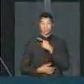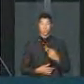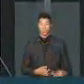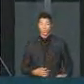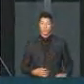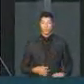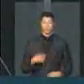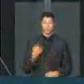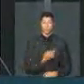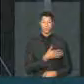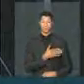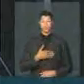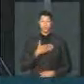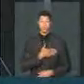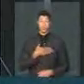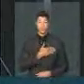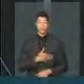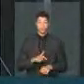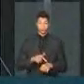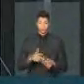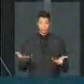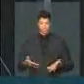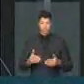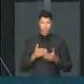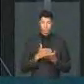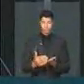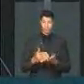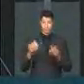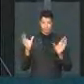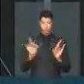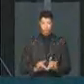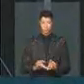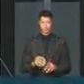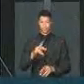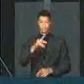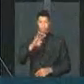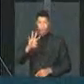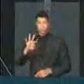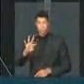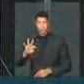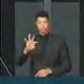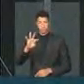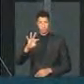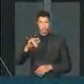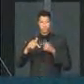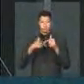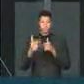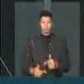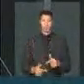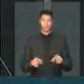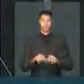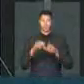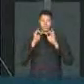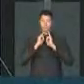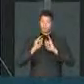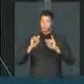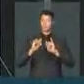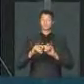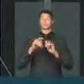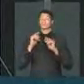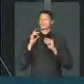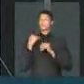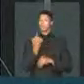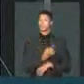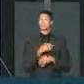presidente, nós gostaríamos de, neste momento, como dirigentes do Partido Democrático Trabalhista, dizer que